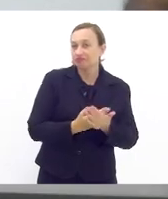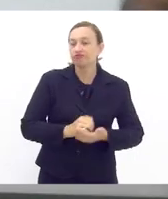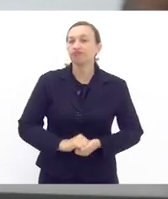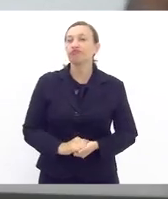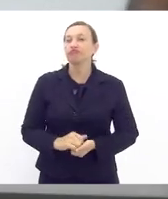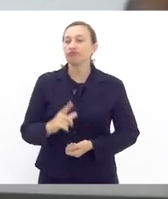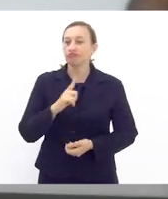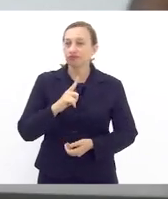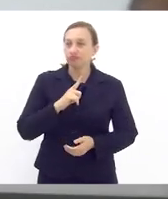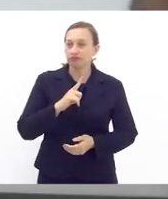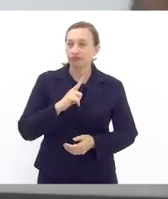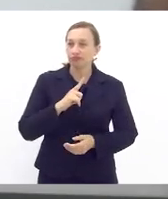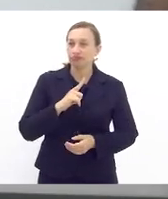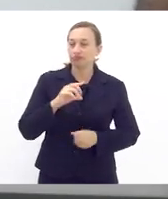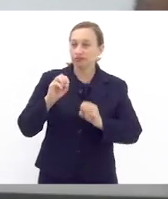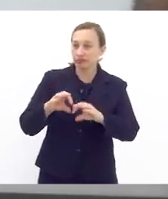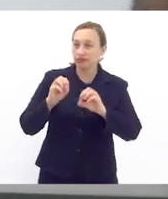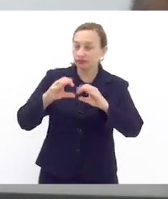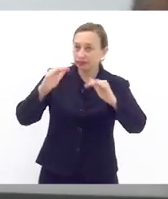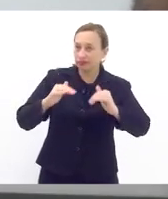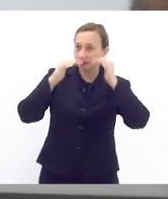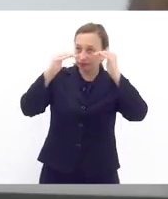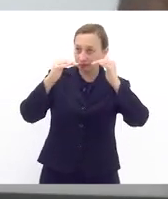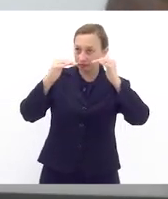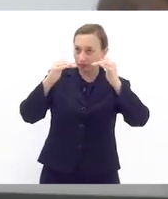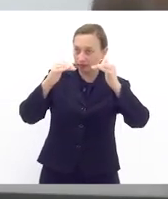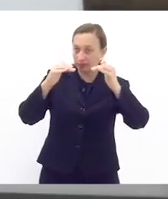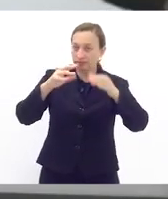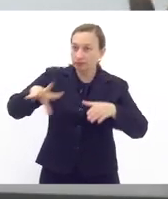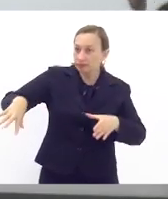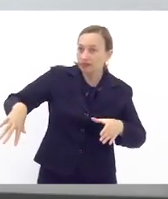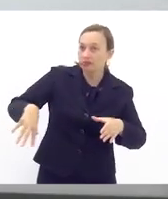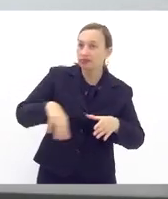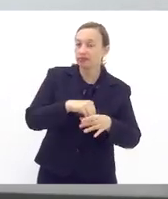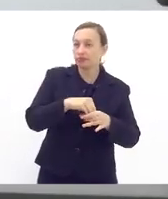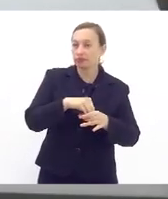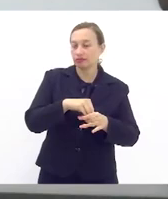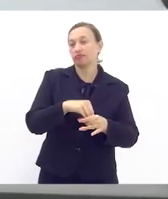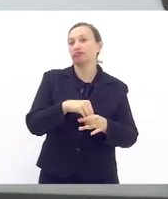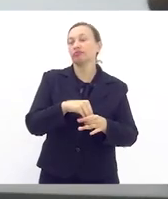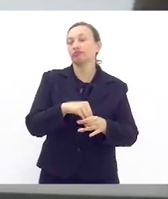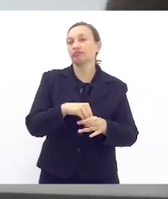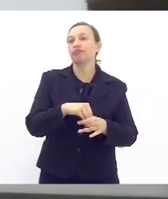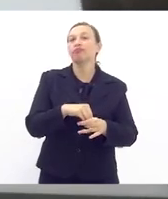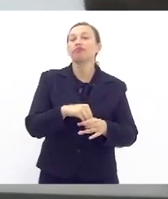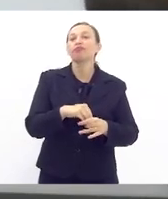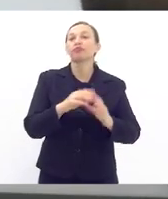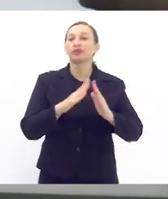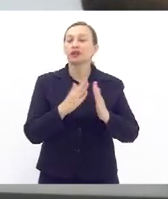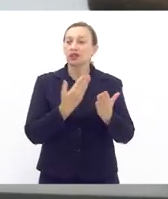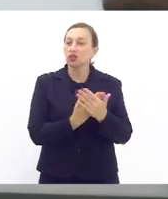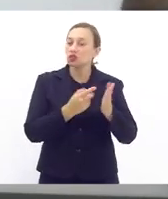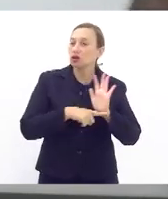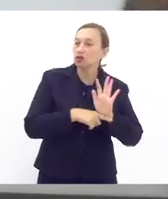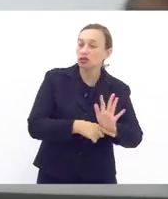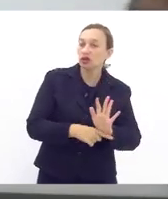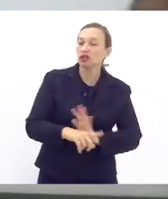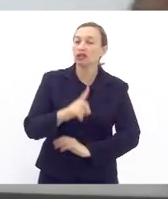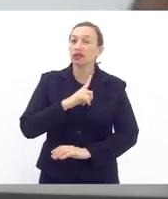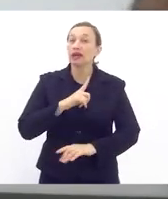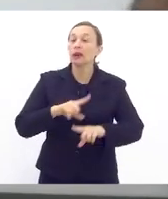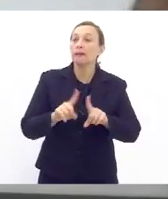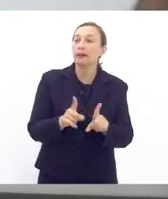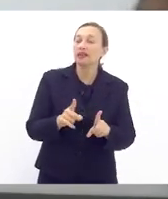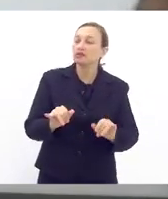tenha nível superior inclusive em educação para contribuir dentro da escola O que é muito importante para a gente para que haja isso mas